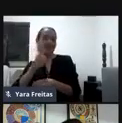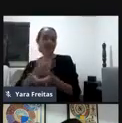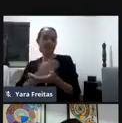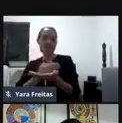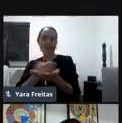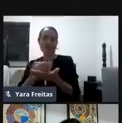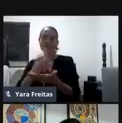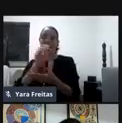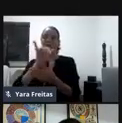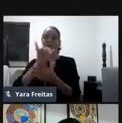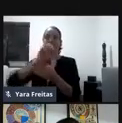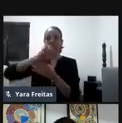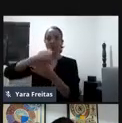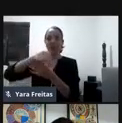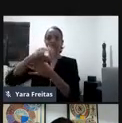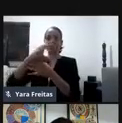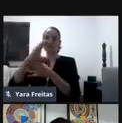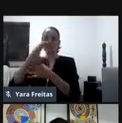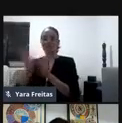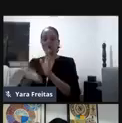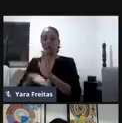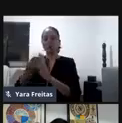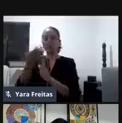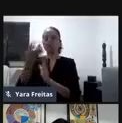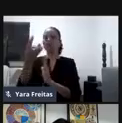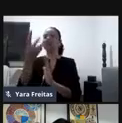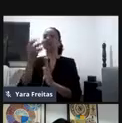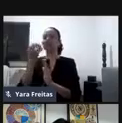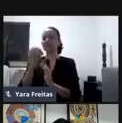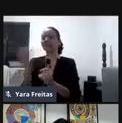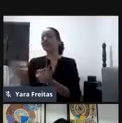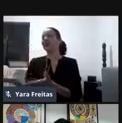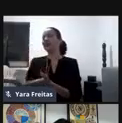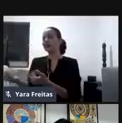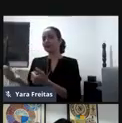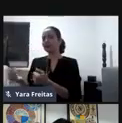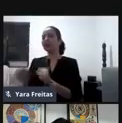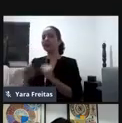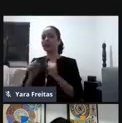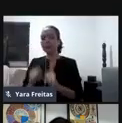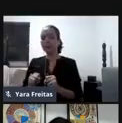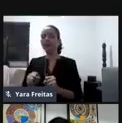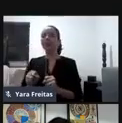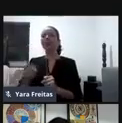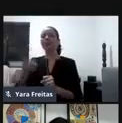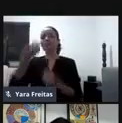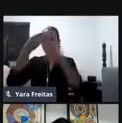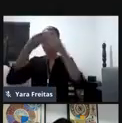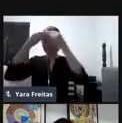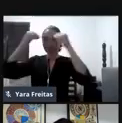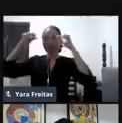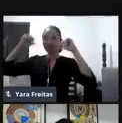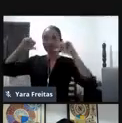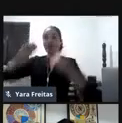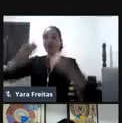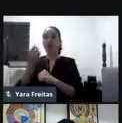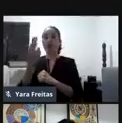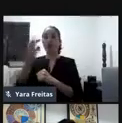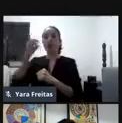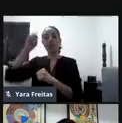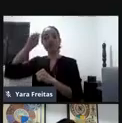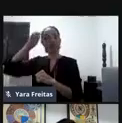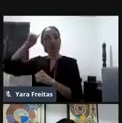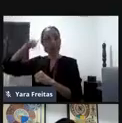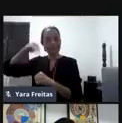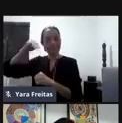IMC acima de 30 no adulto jovem aumenta o risco de você ter demência no futuro. IMC é o